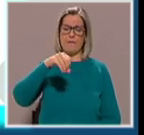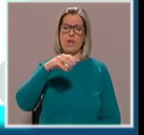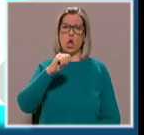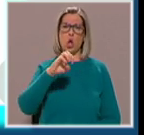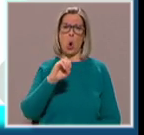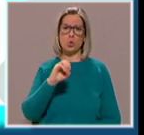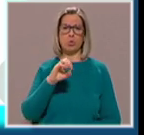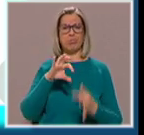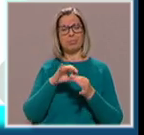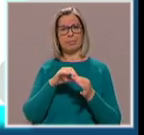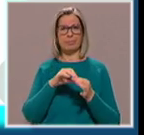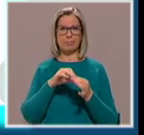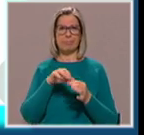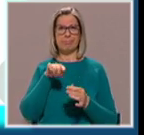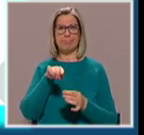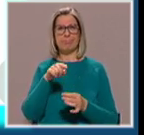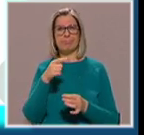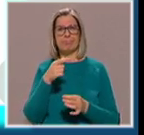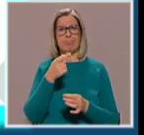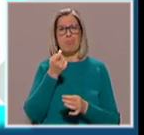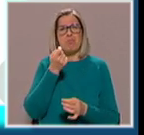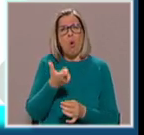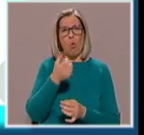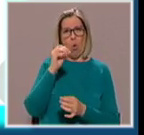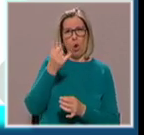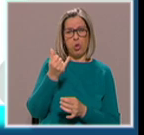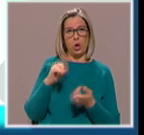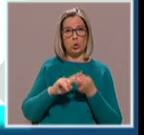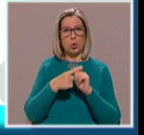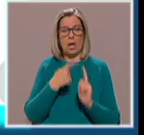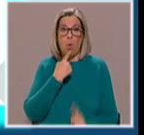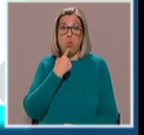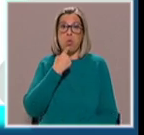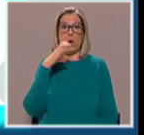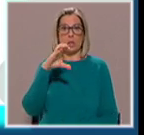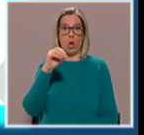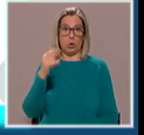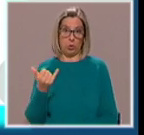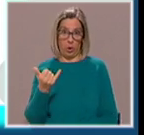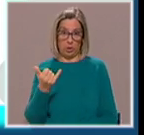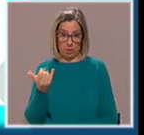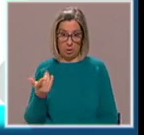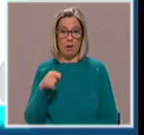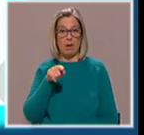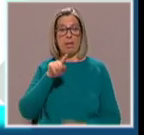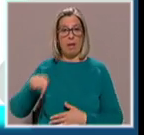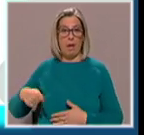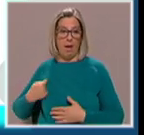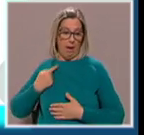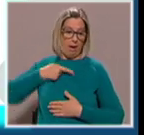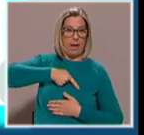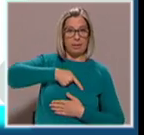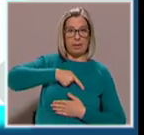pobre em oxigênio e rico em dióxido de carbono. Está ali a passagem do sangue pelo coração, portanto, entra nas veias para as